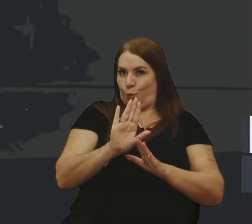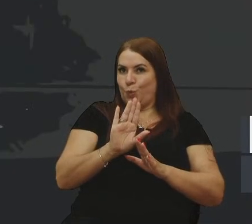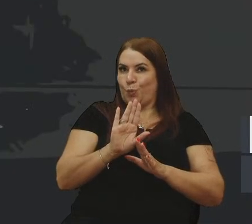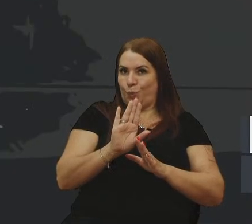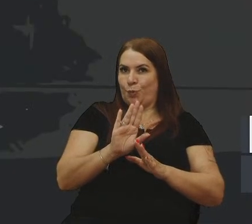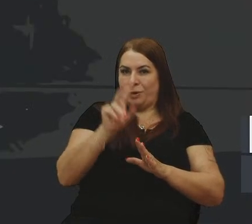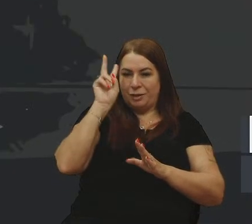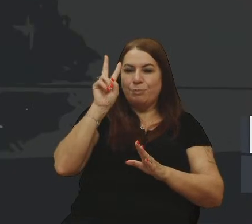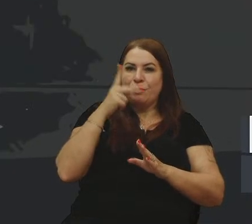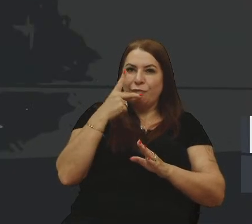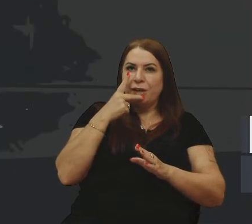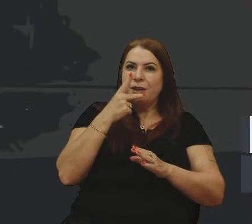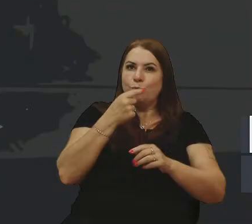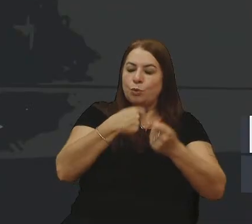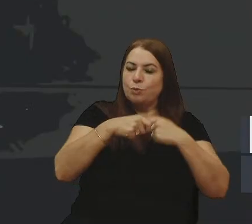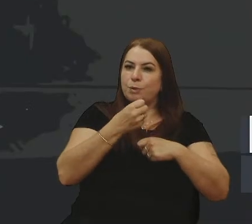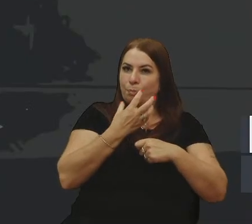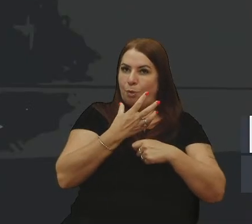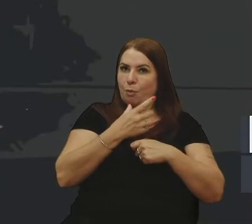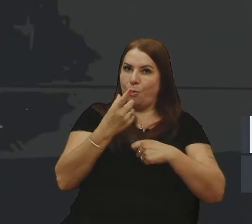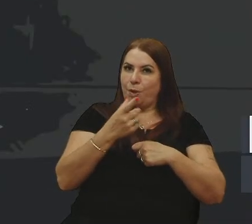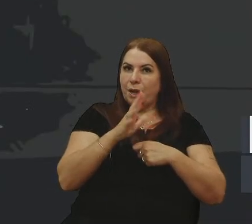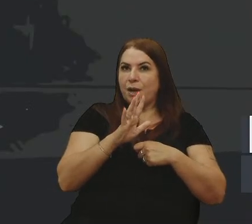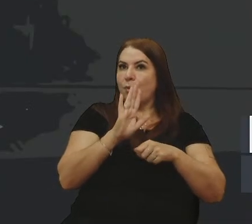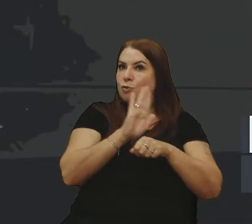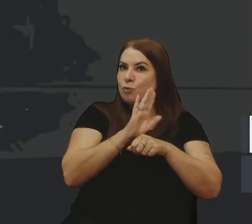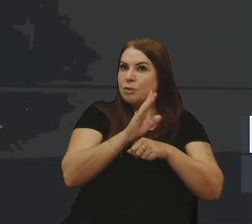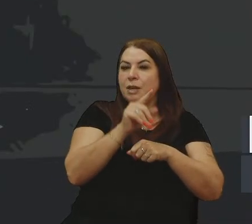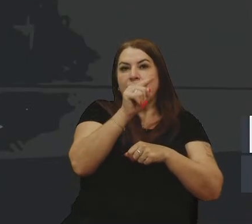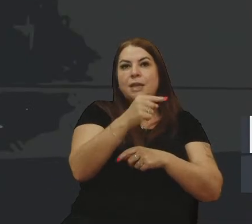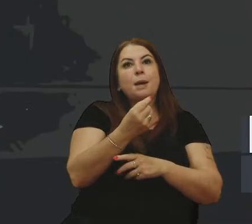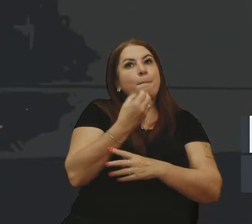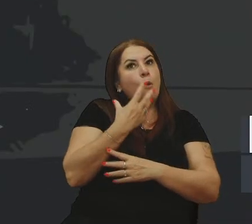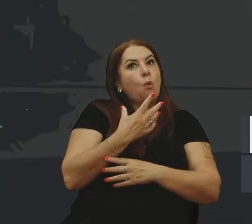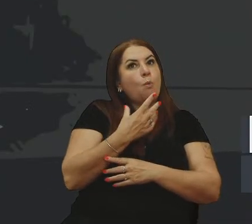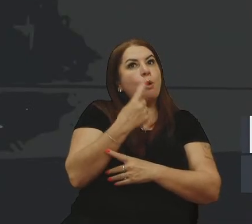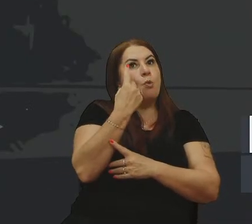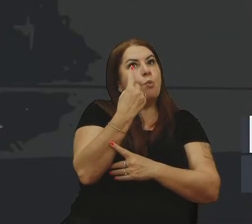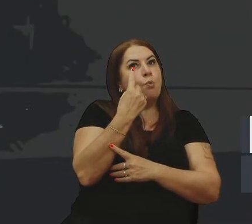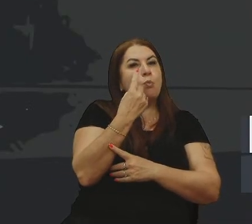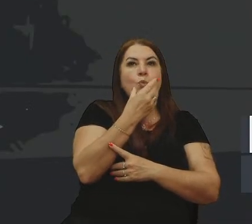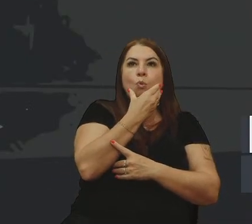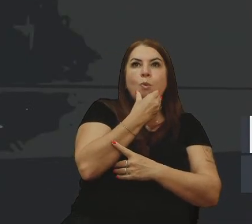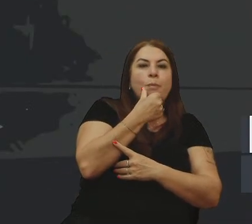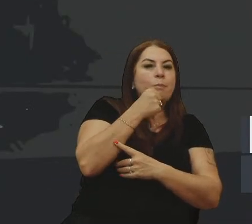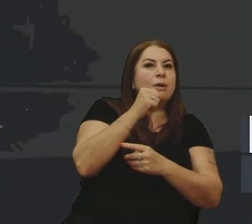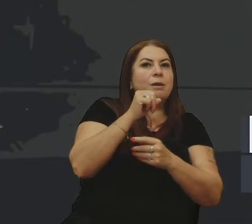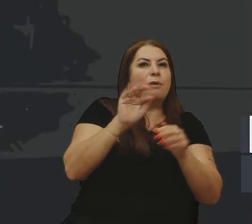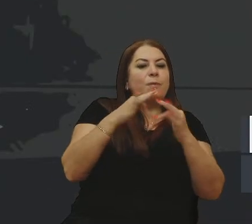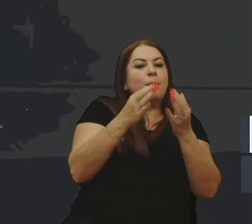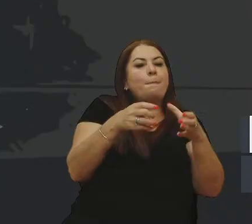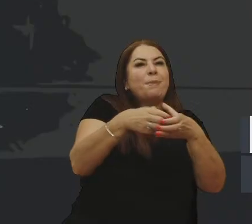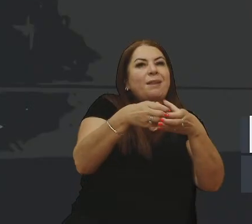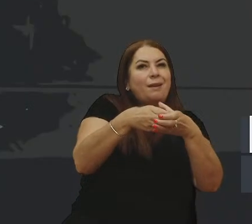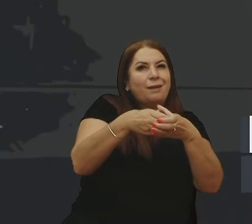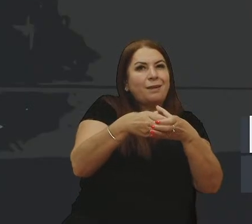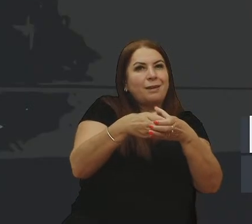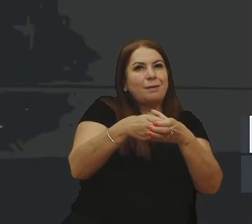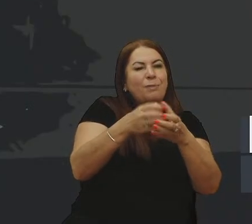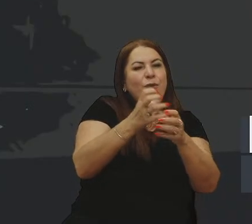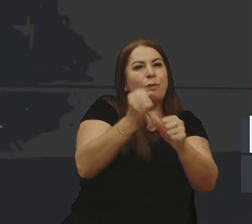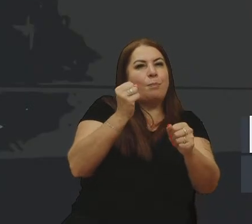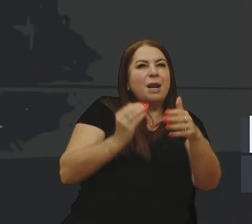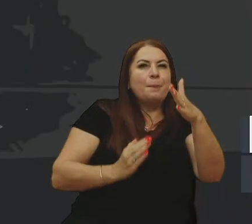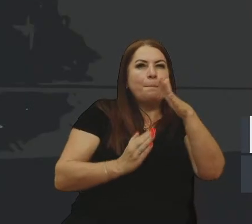de negócio que é bom, mas ele não sustenta, às vezes, uma família? Esse é um negócio que é bom para um casal, uma família pequena. Porque ele tem um faturamento um pouquinho mais